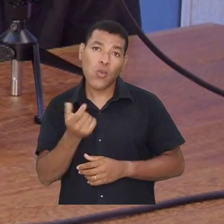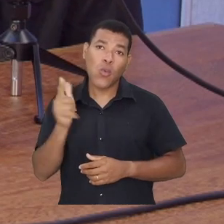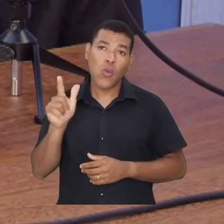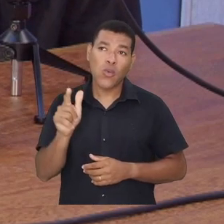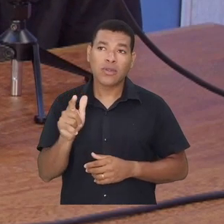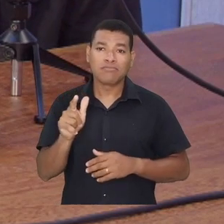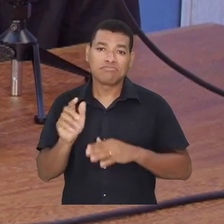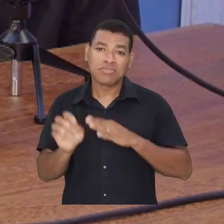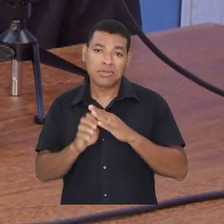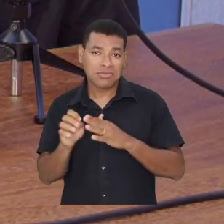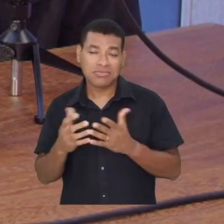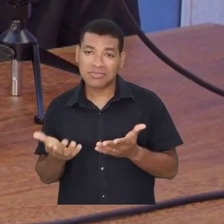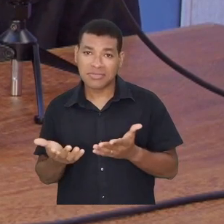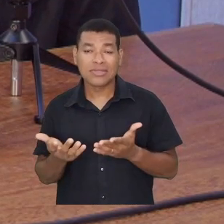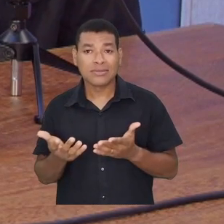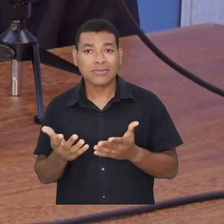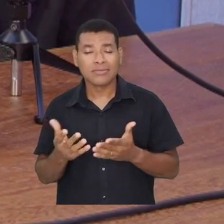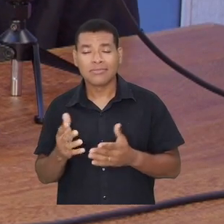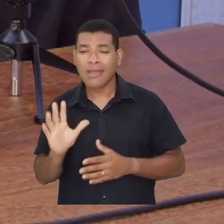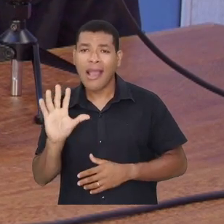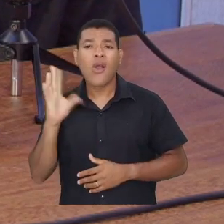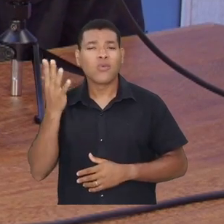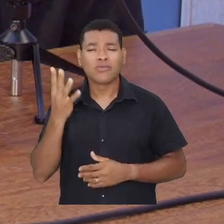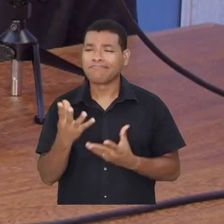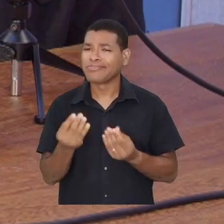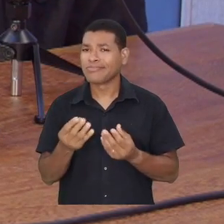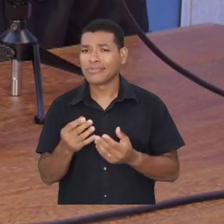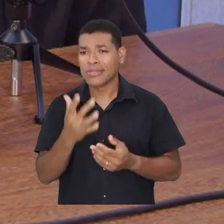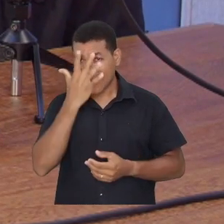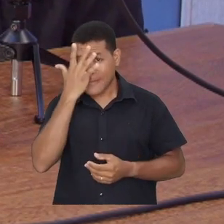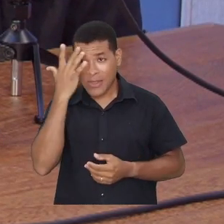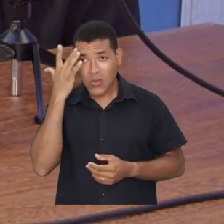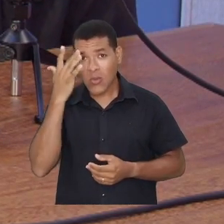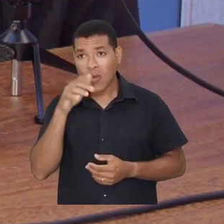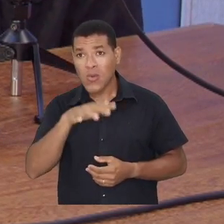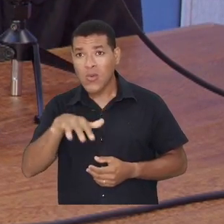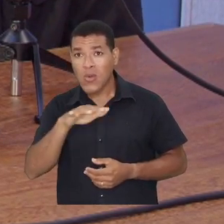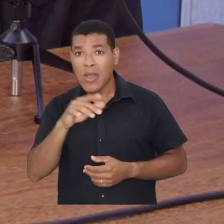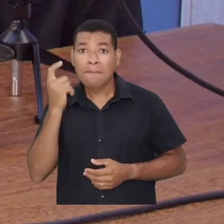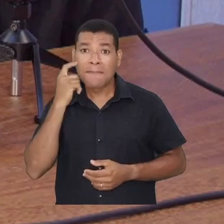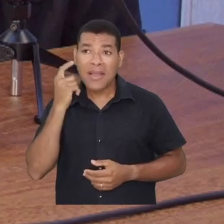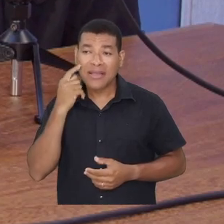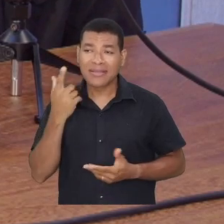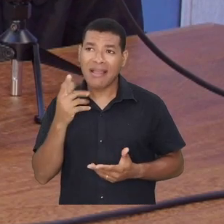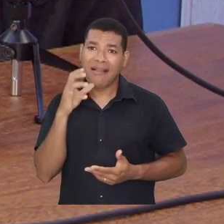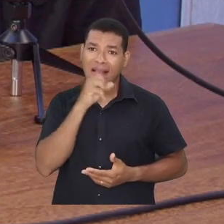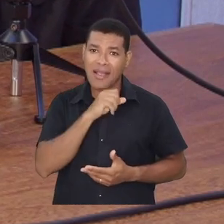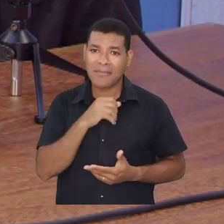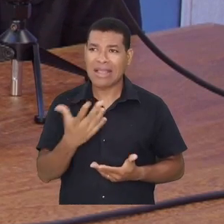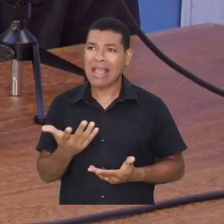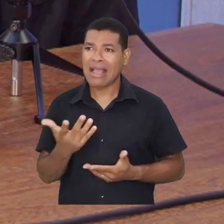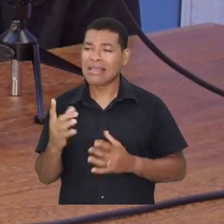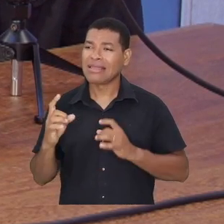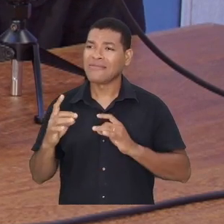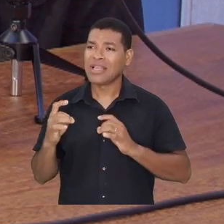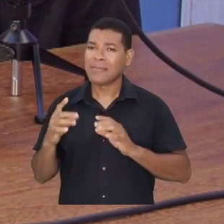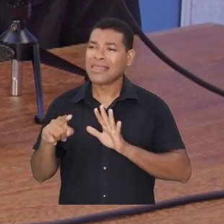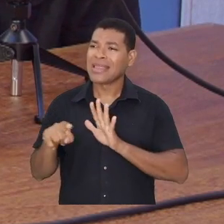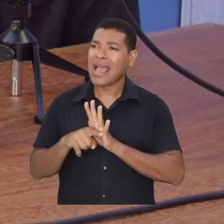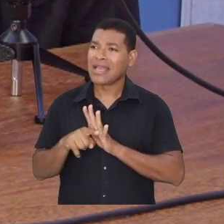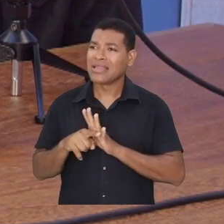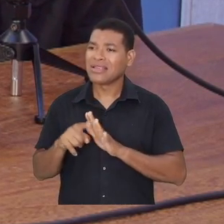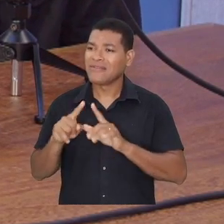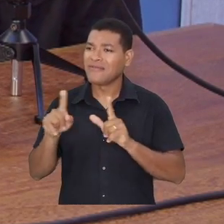companhia. Isso acontece muito. Então, as pessoas não deveriam exclusivamente interpretar, de repente, uma devolutiva negativa de